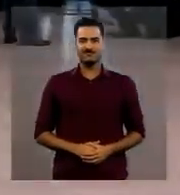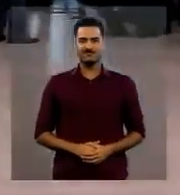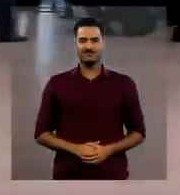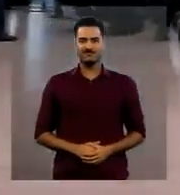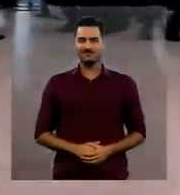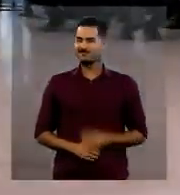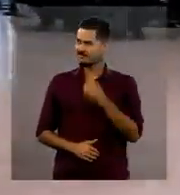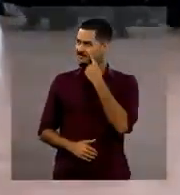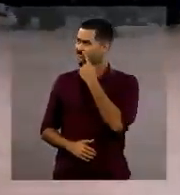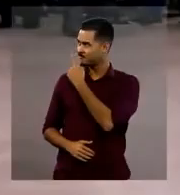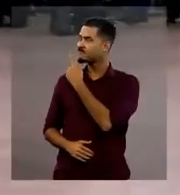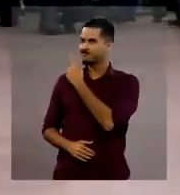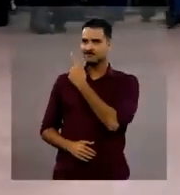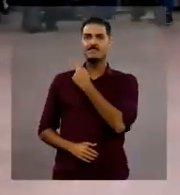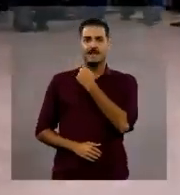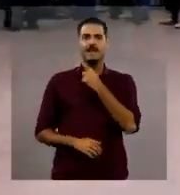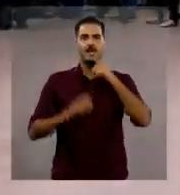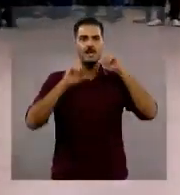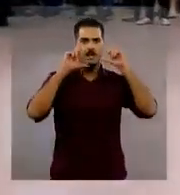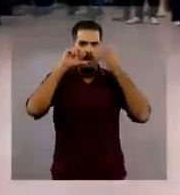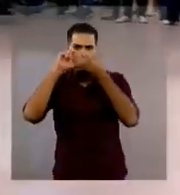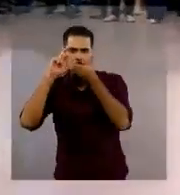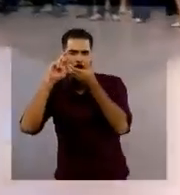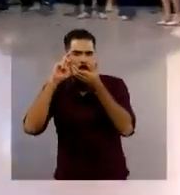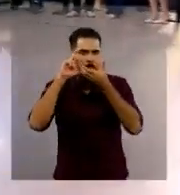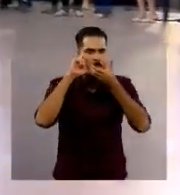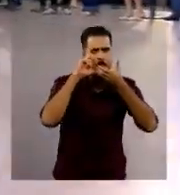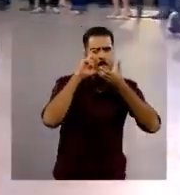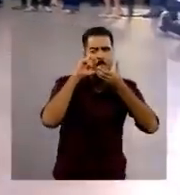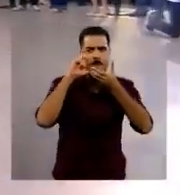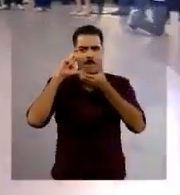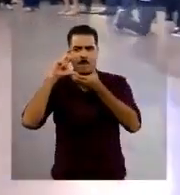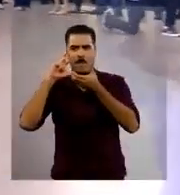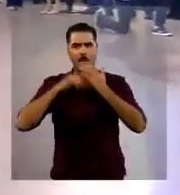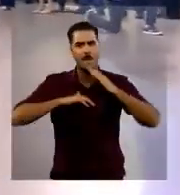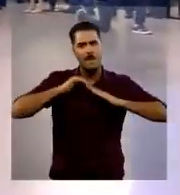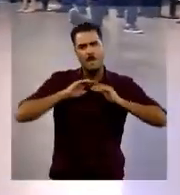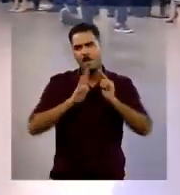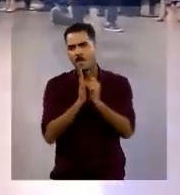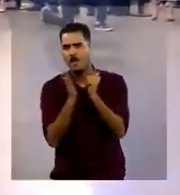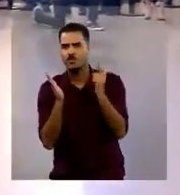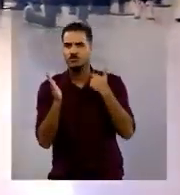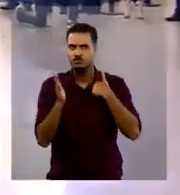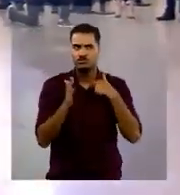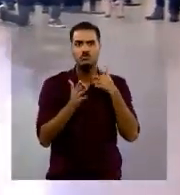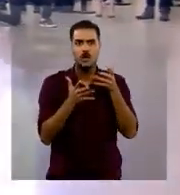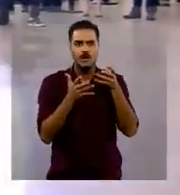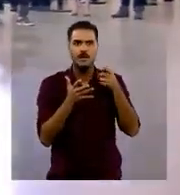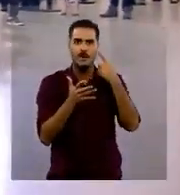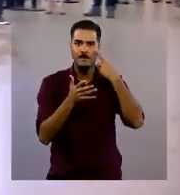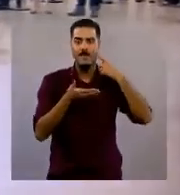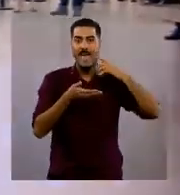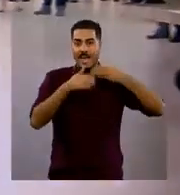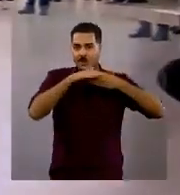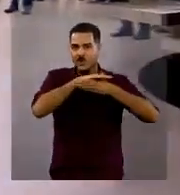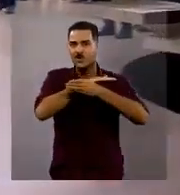A imprensa ali acompanhando a chegada do presidente Jair Bolsonaro ao Itamaraty.